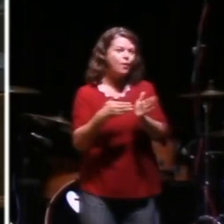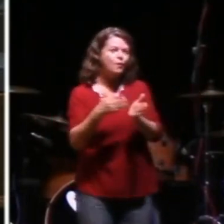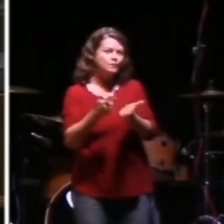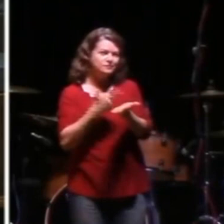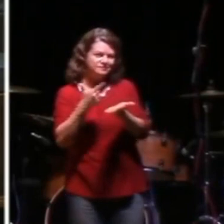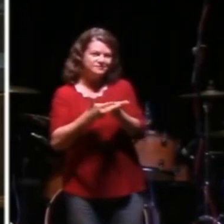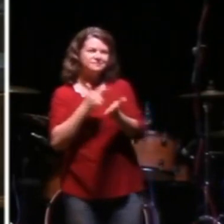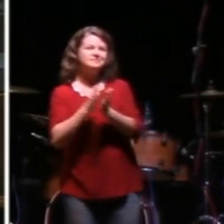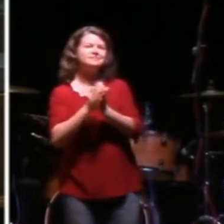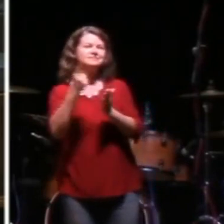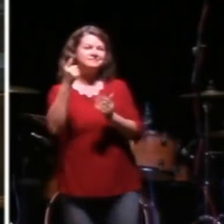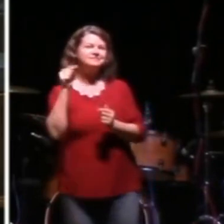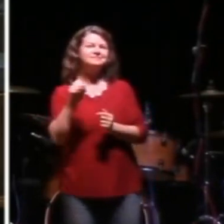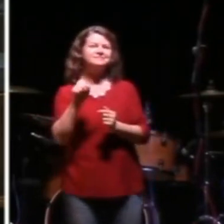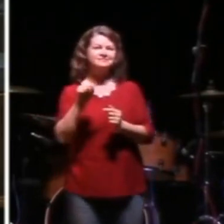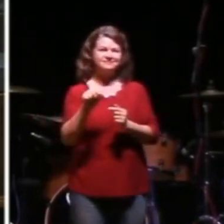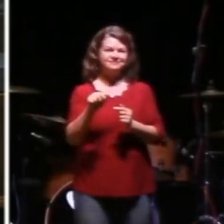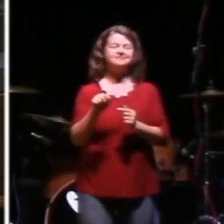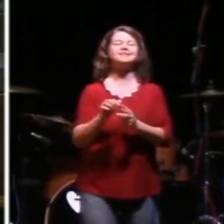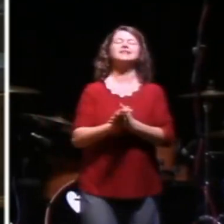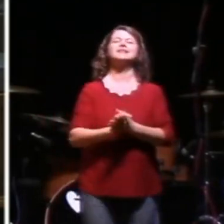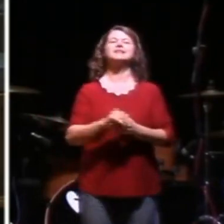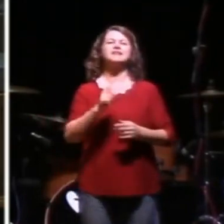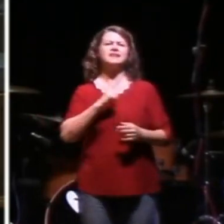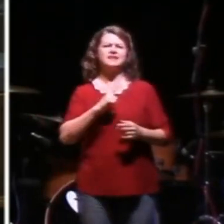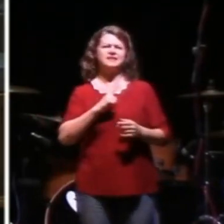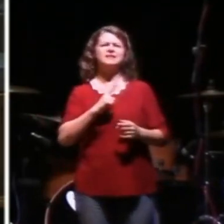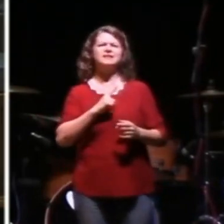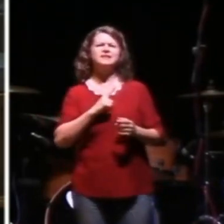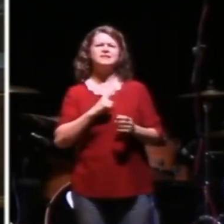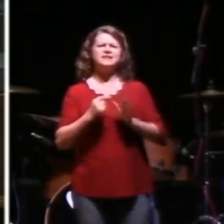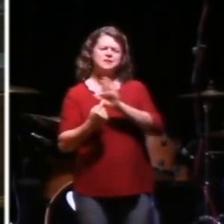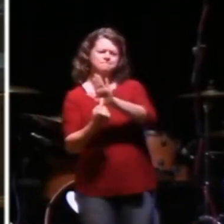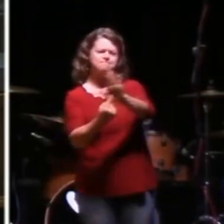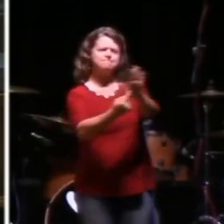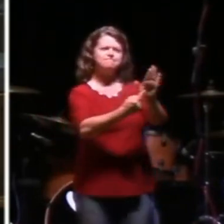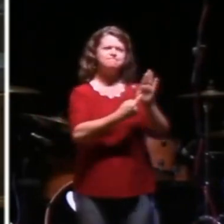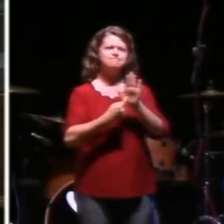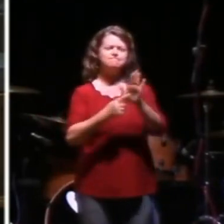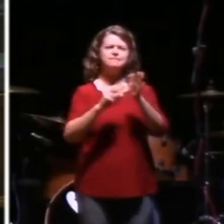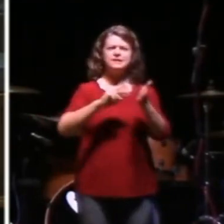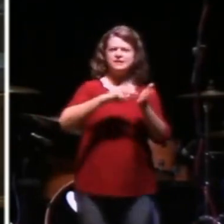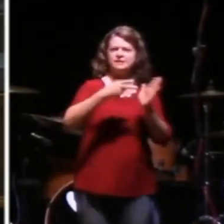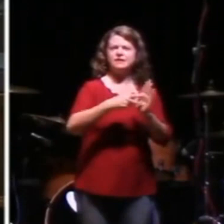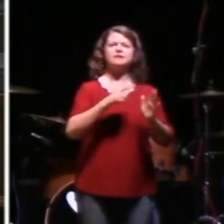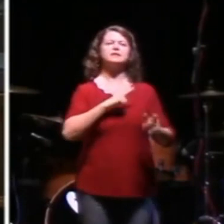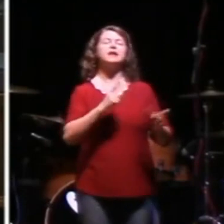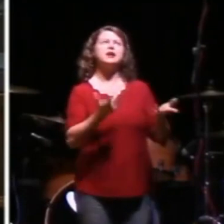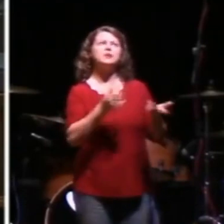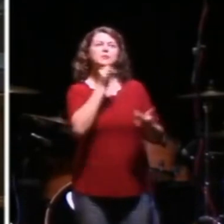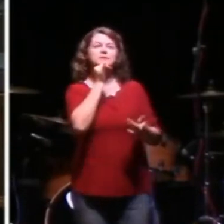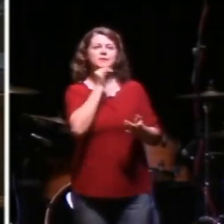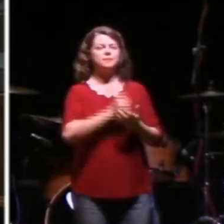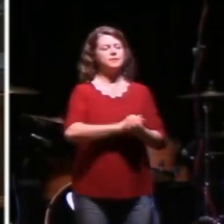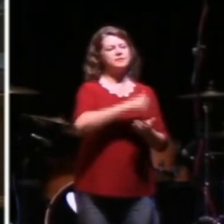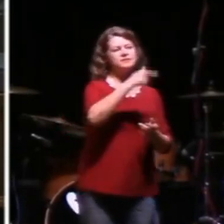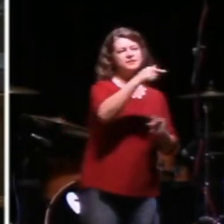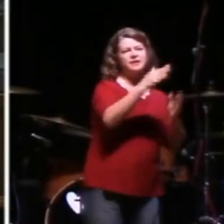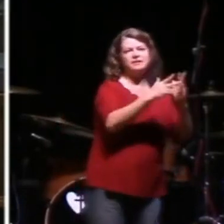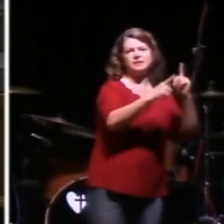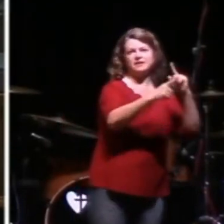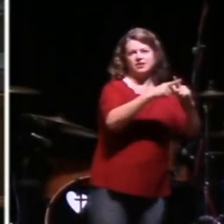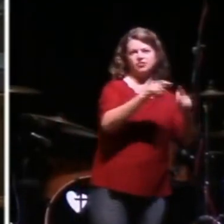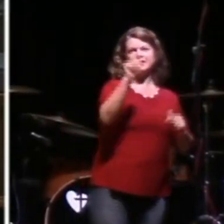os teólogos chamam de paralelismo você conta você ler a história das sete igrejas da ásia essas